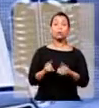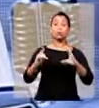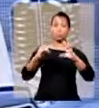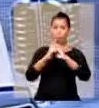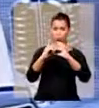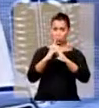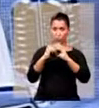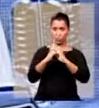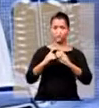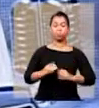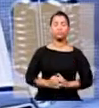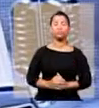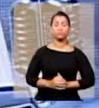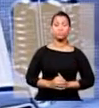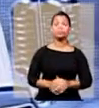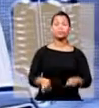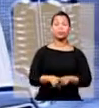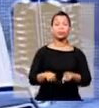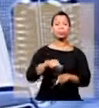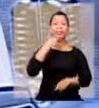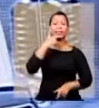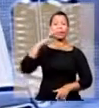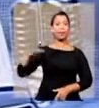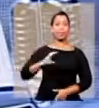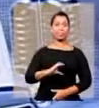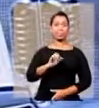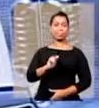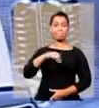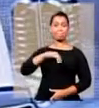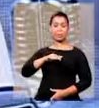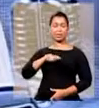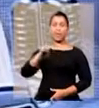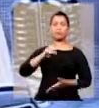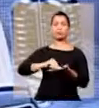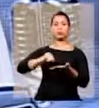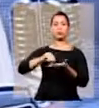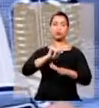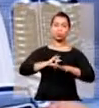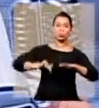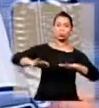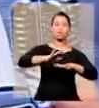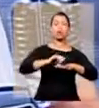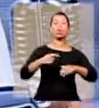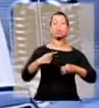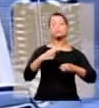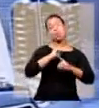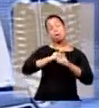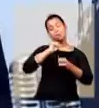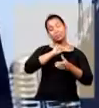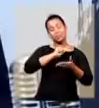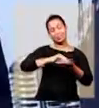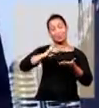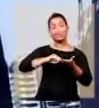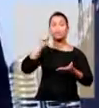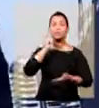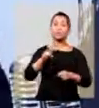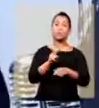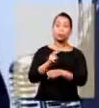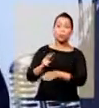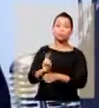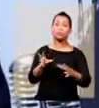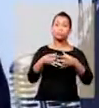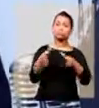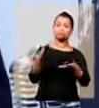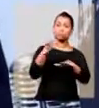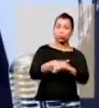que é assistente social da Secretaria da Mulher e cuida dessa parte aí da inclusão. Obrigado pelos dois pela presença, obrigado aos